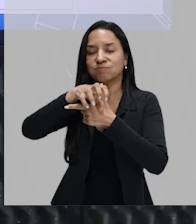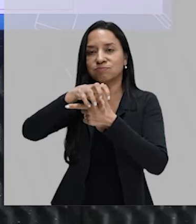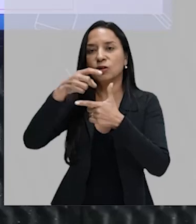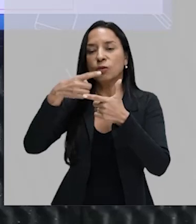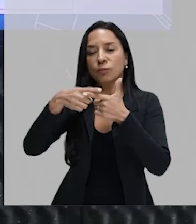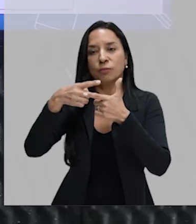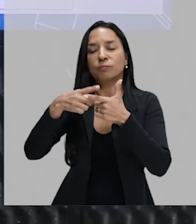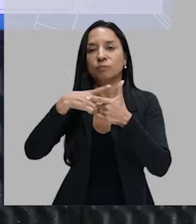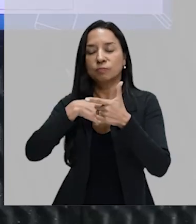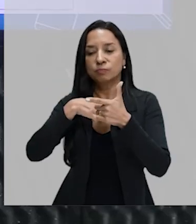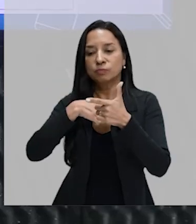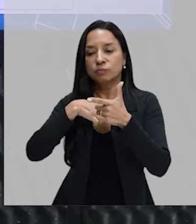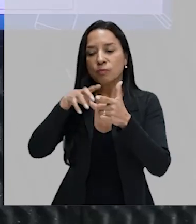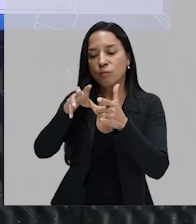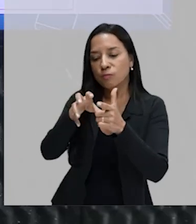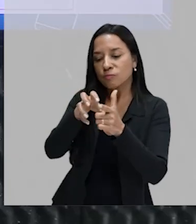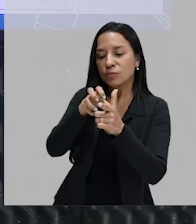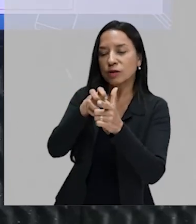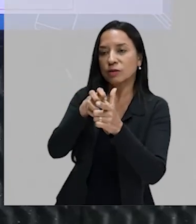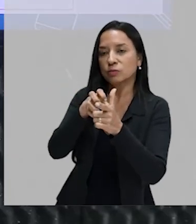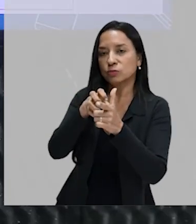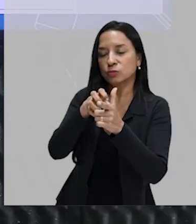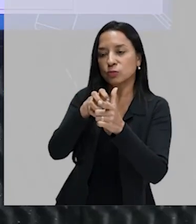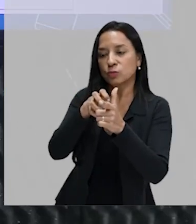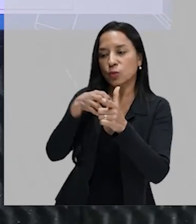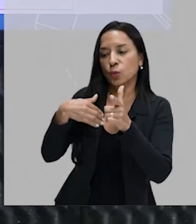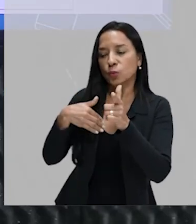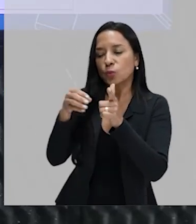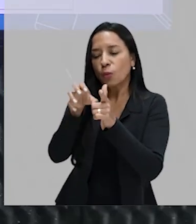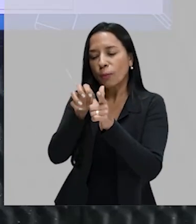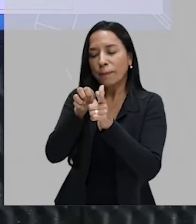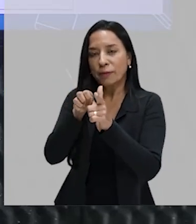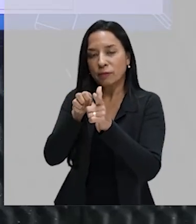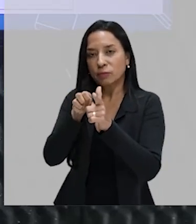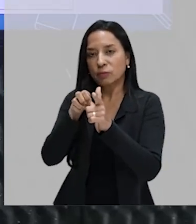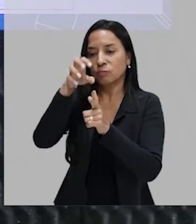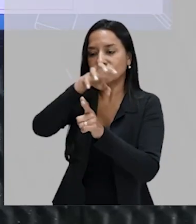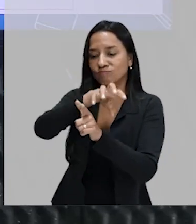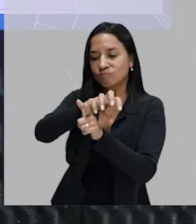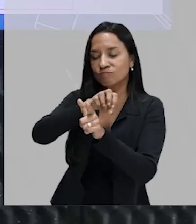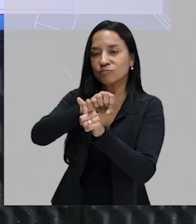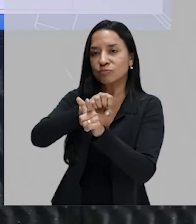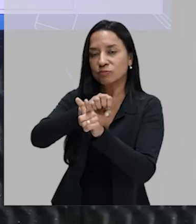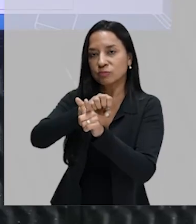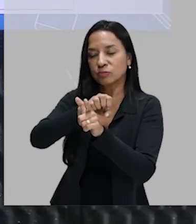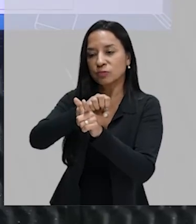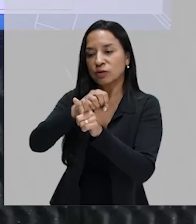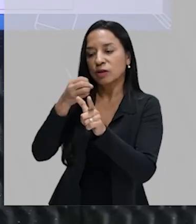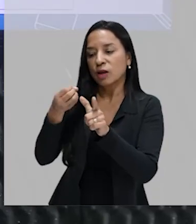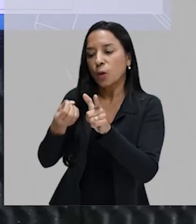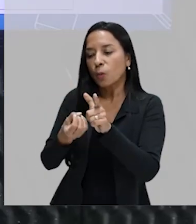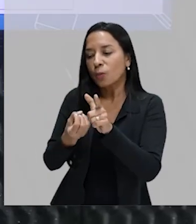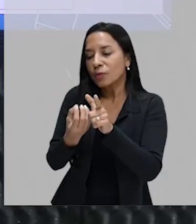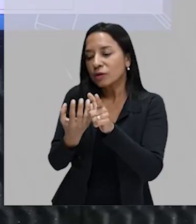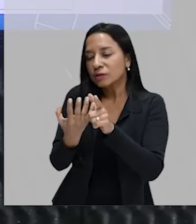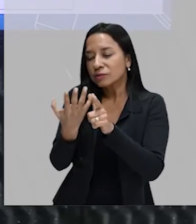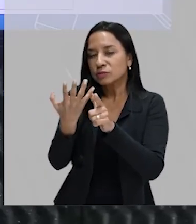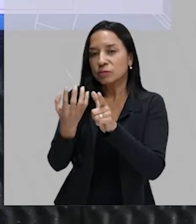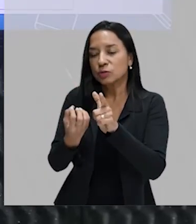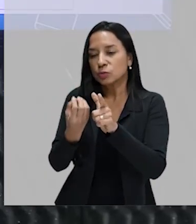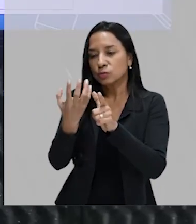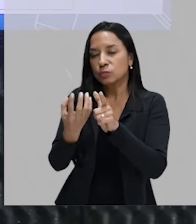ele traz para perto do corpo, né, os testículos, justamente para promover um maior aquecimento.